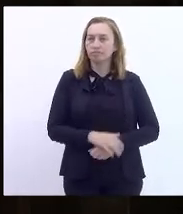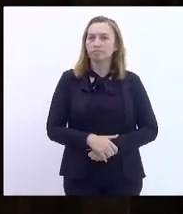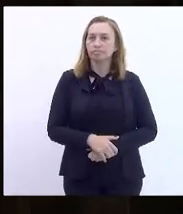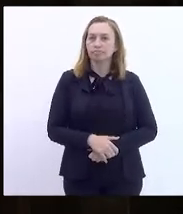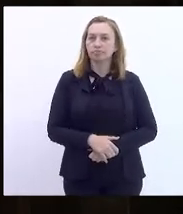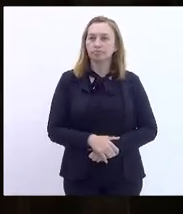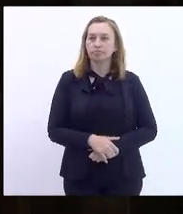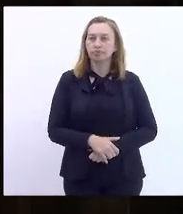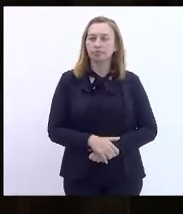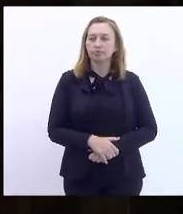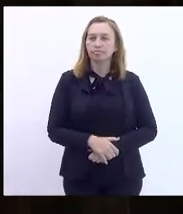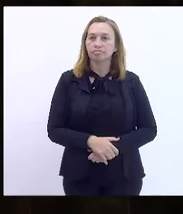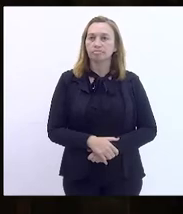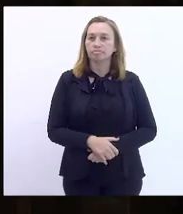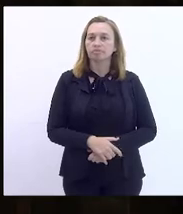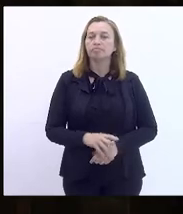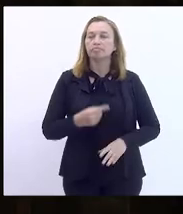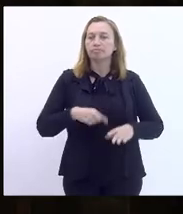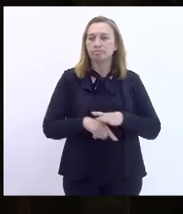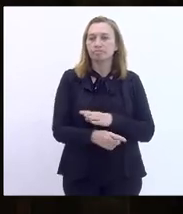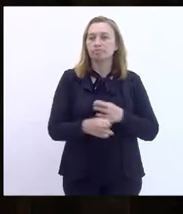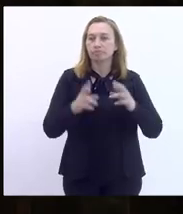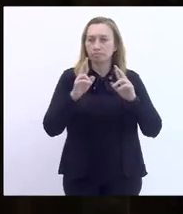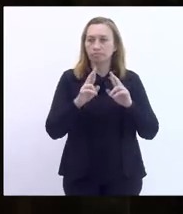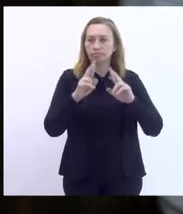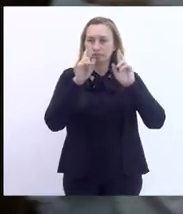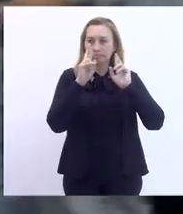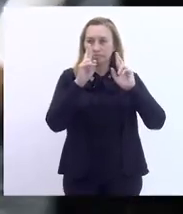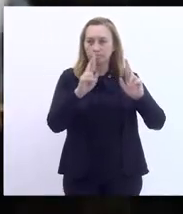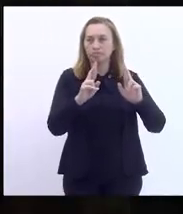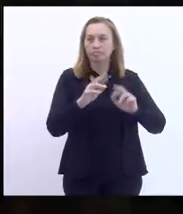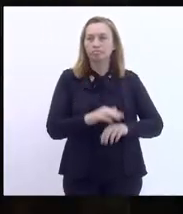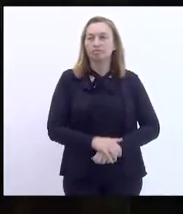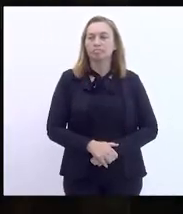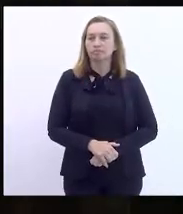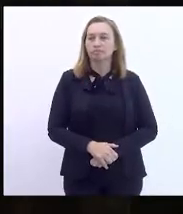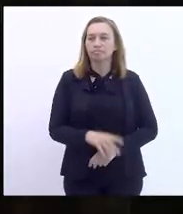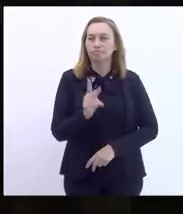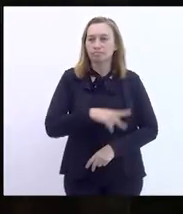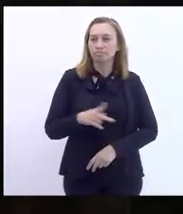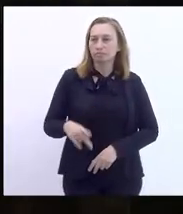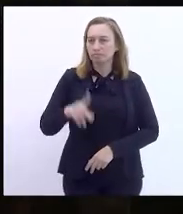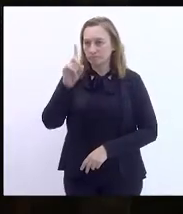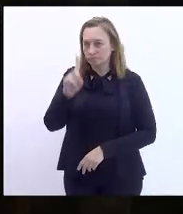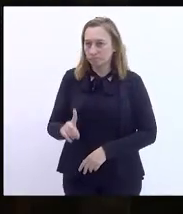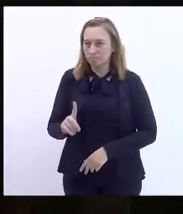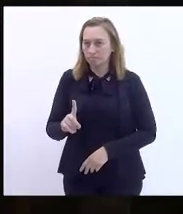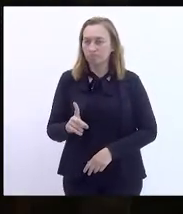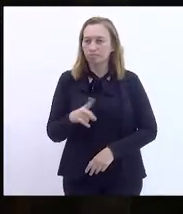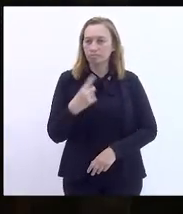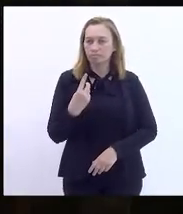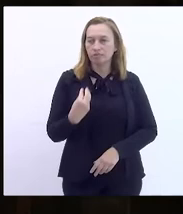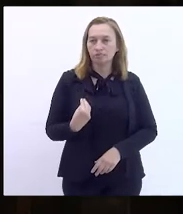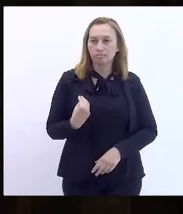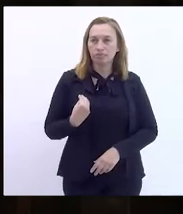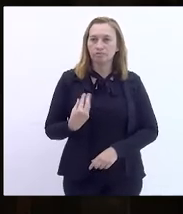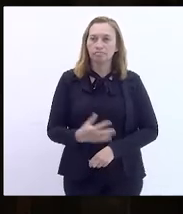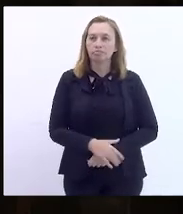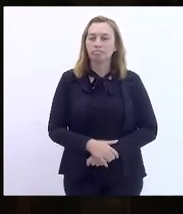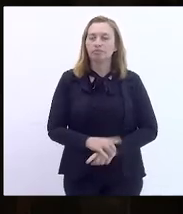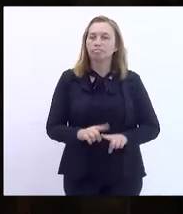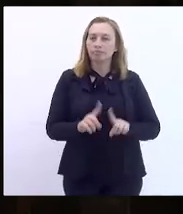tem uma a gente faz um ponto aqui que a gente tem profundo respeito pelas professoras o e pelas diretoras das escolas que agente conviveu entendeu